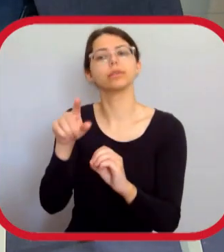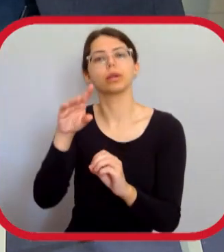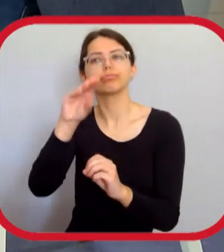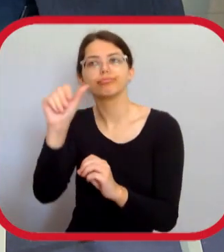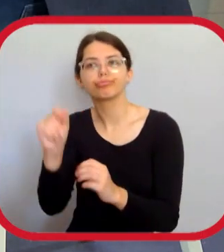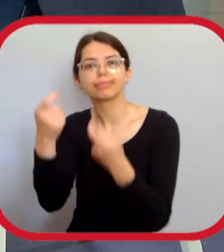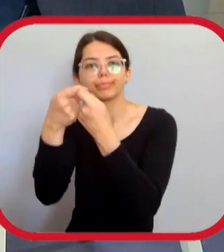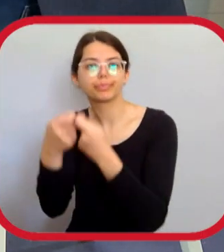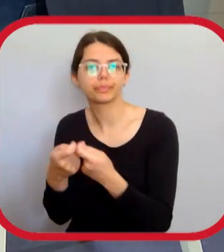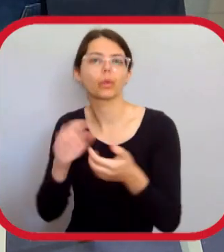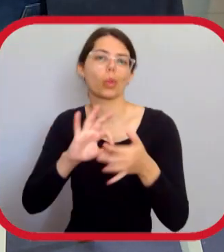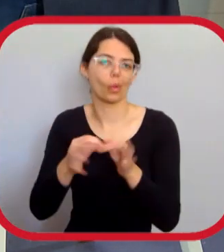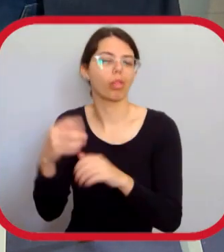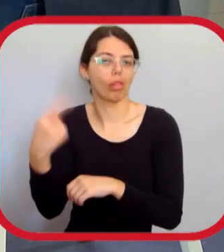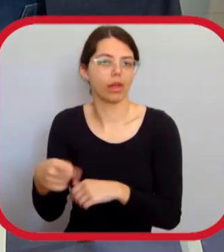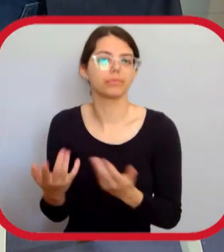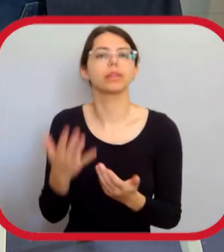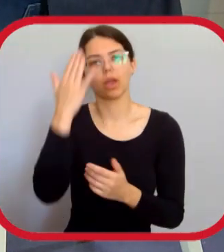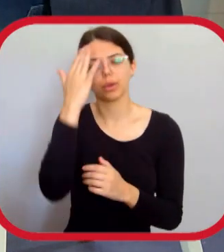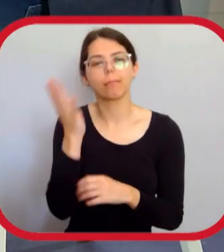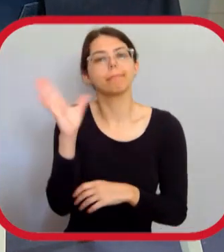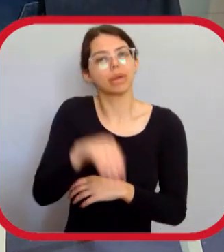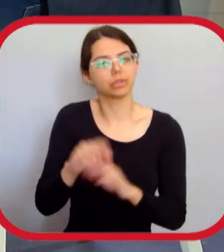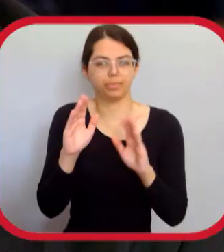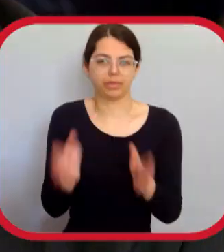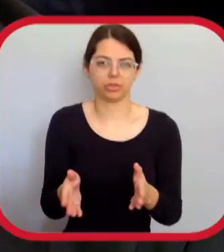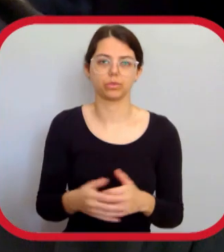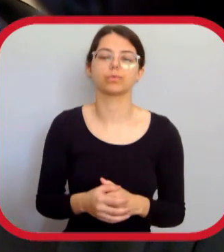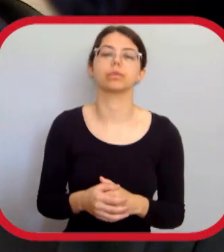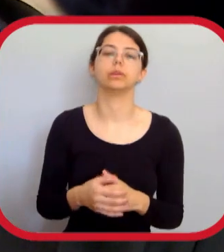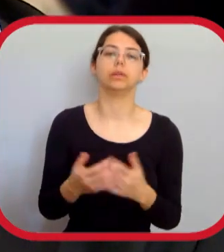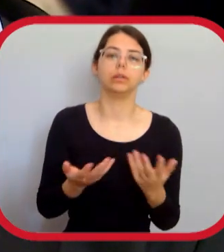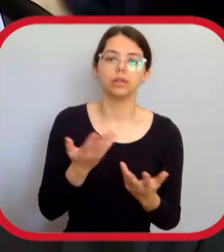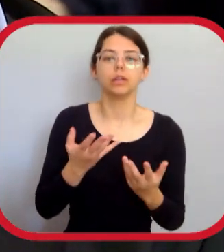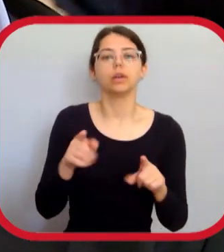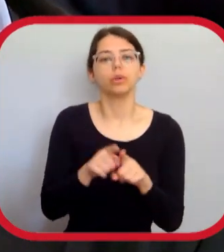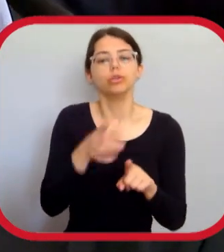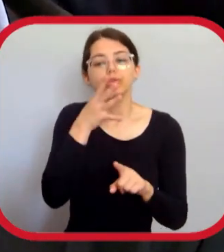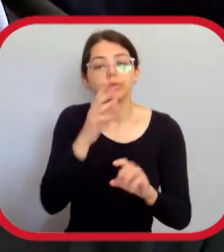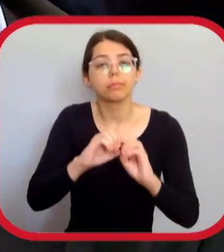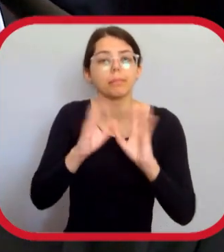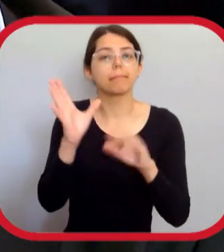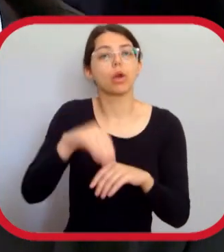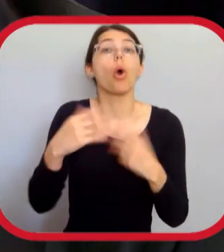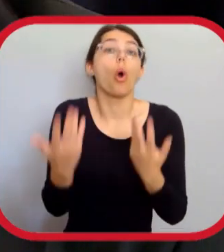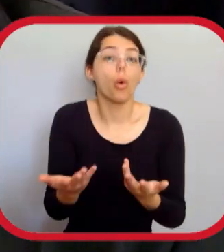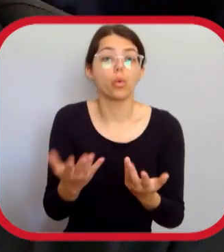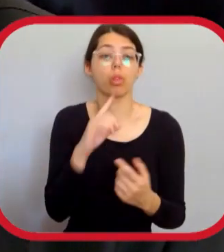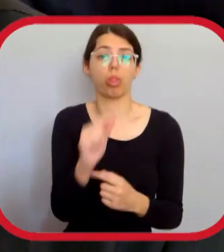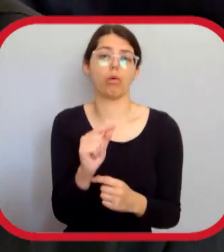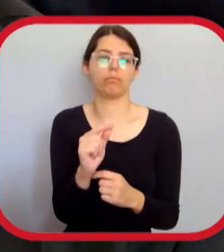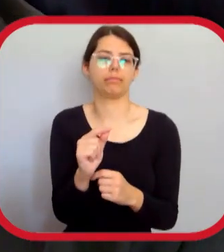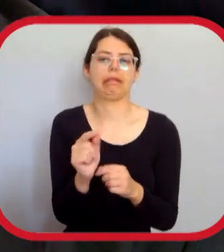próximas fará muito mais sentido. Eu acho que era preciso ir um bocadinho mais longe. Acho que era preciso clarificar ou acabar